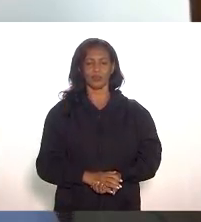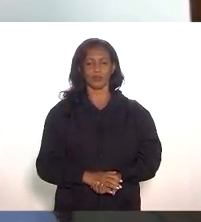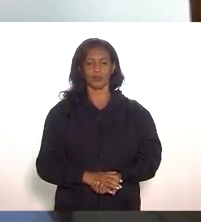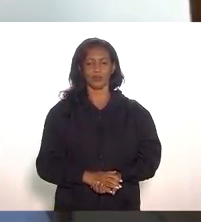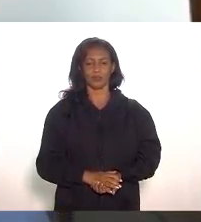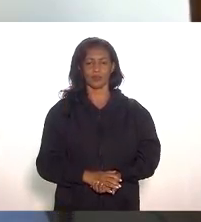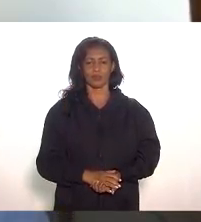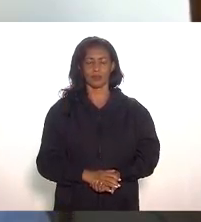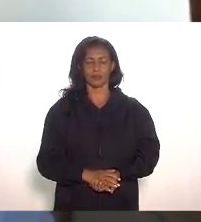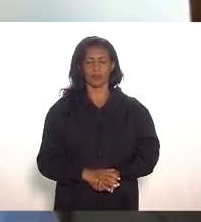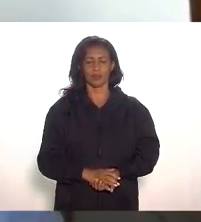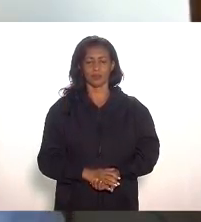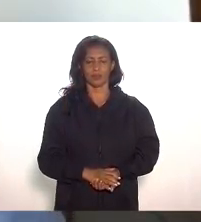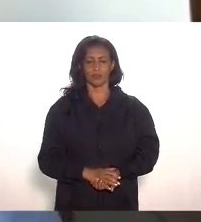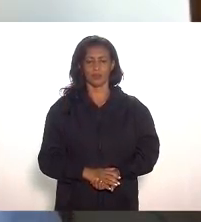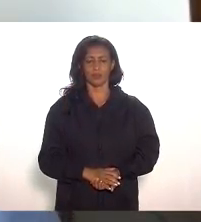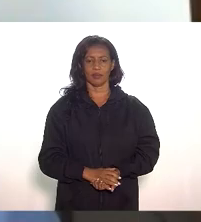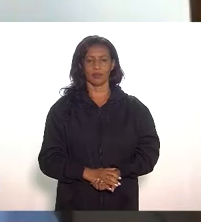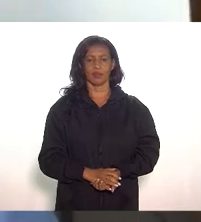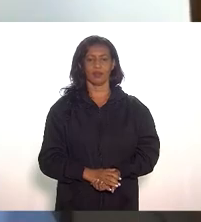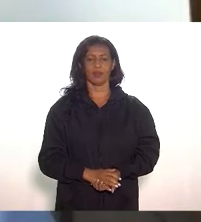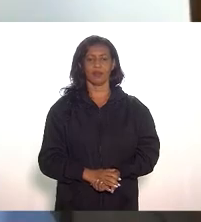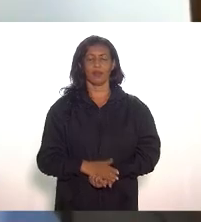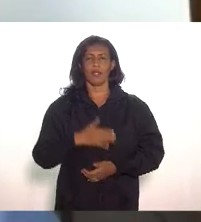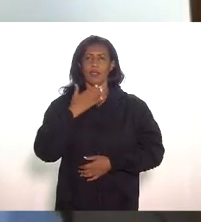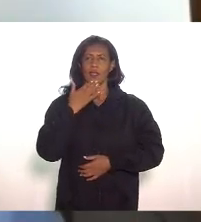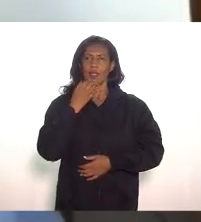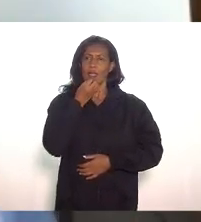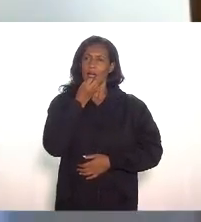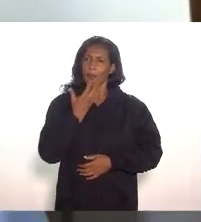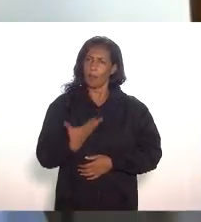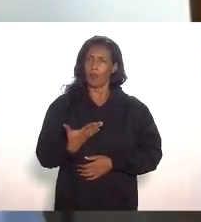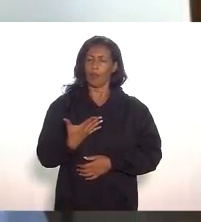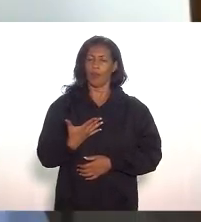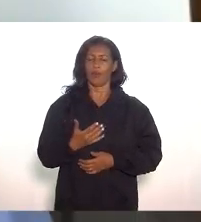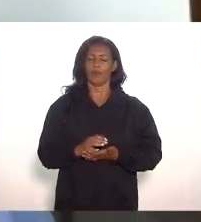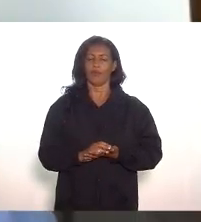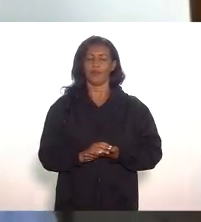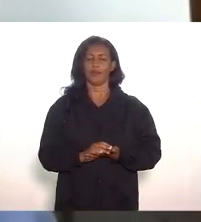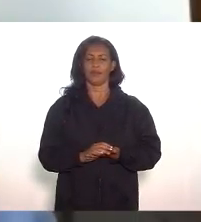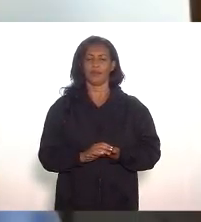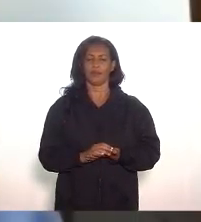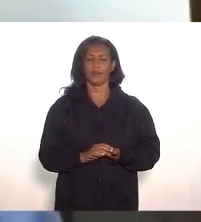Em que pese a boa vontade do autor,